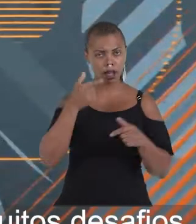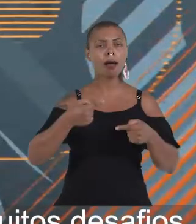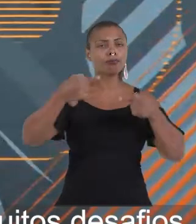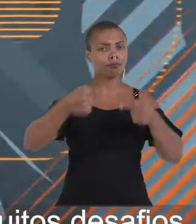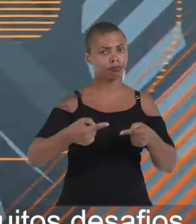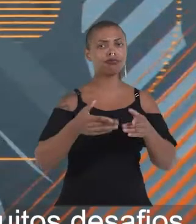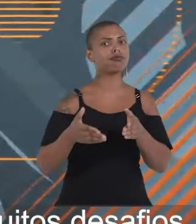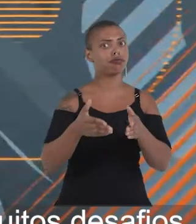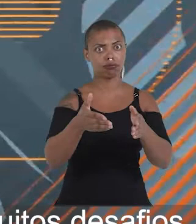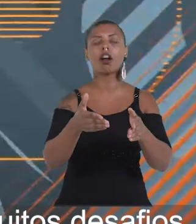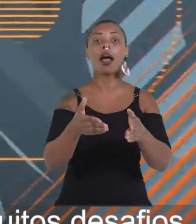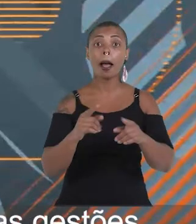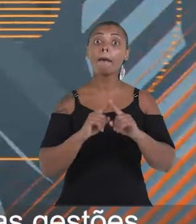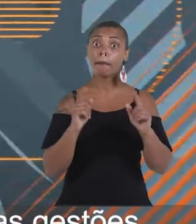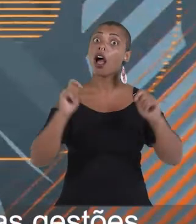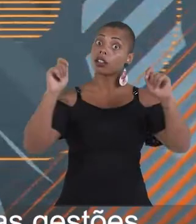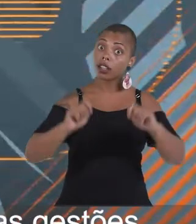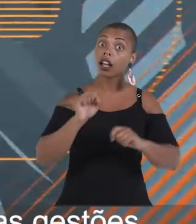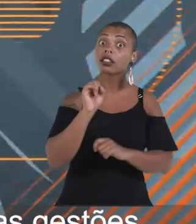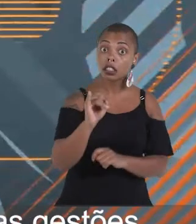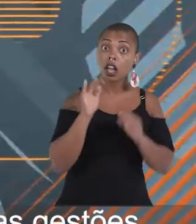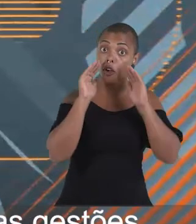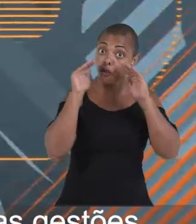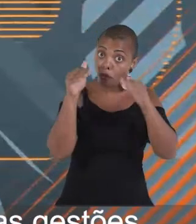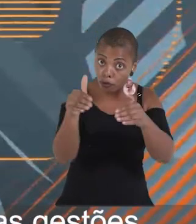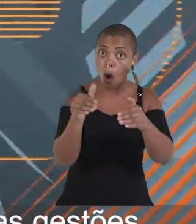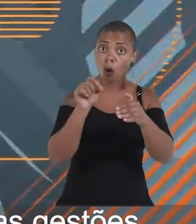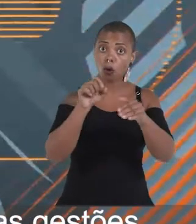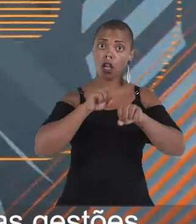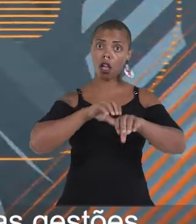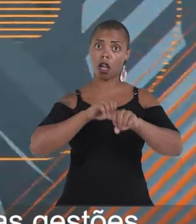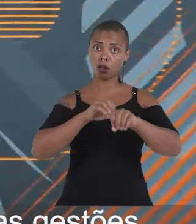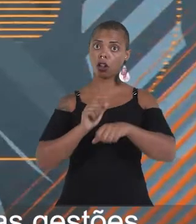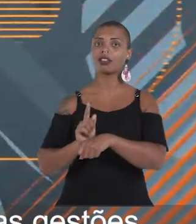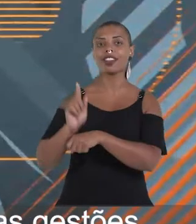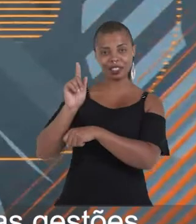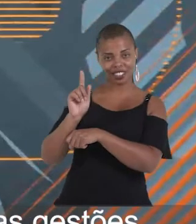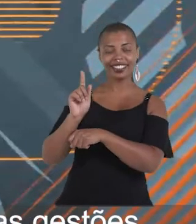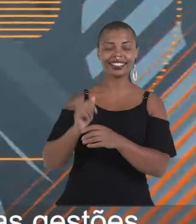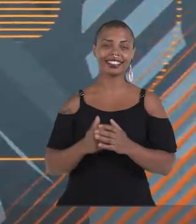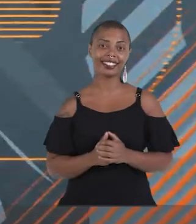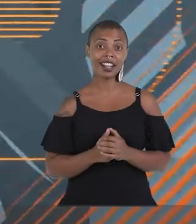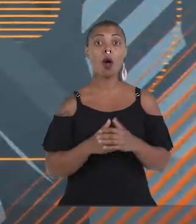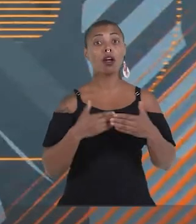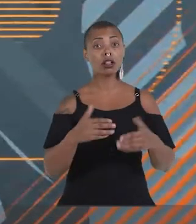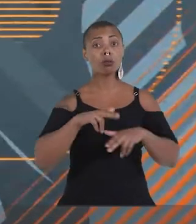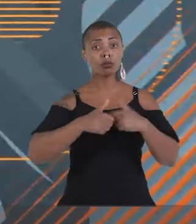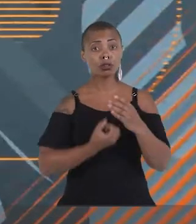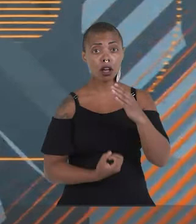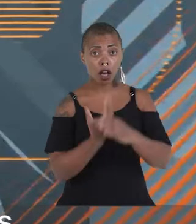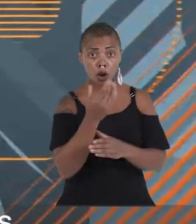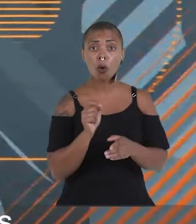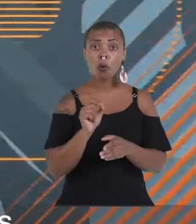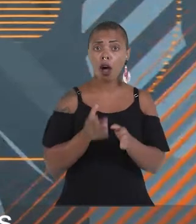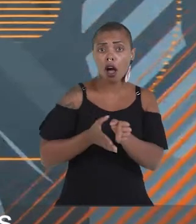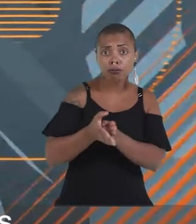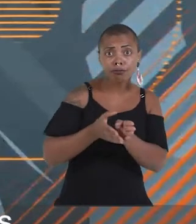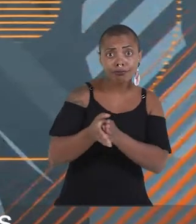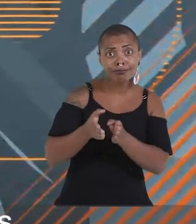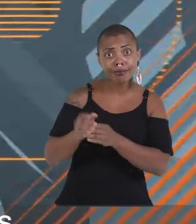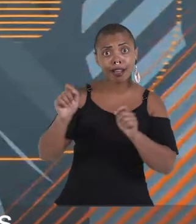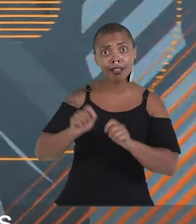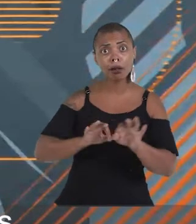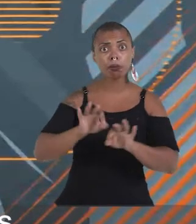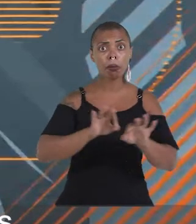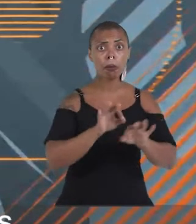com muitos desafios, mas é possível para aqueles que priorizarem a educação em suas gestões. Por isso, elaboramos recomendações para o